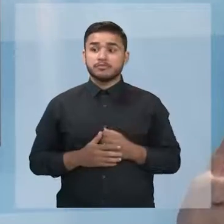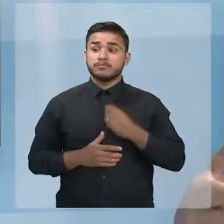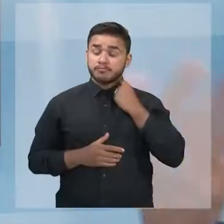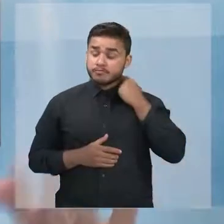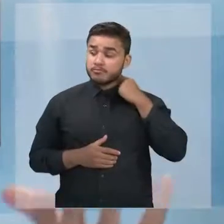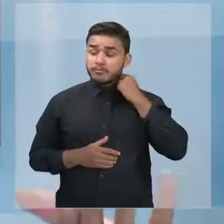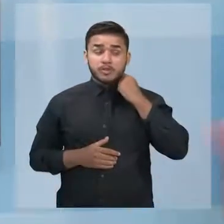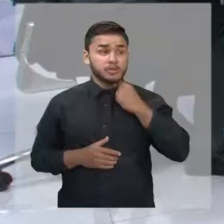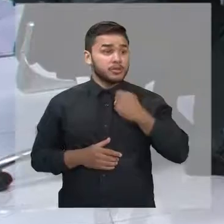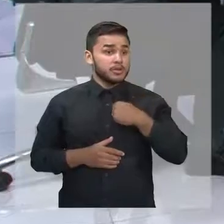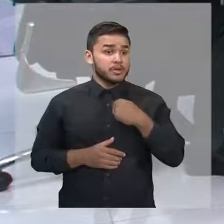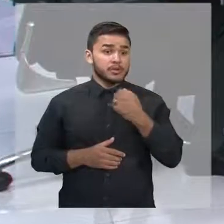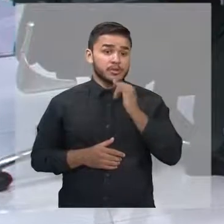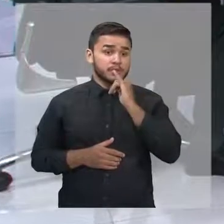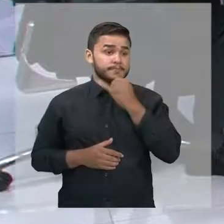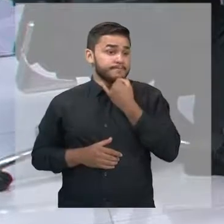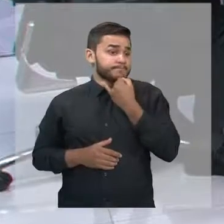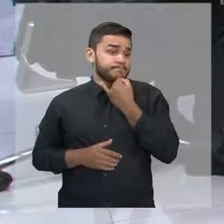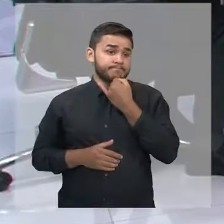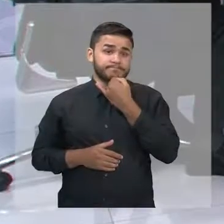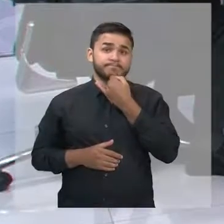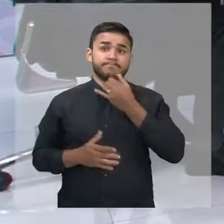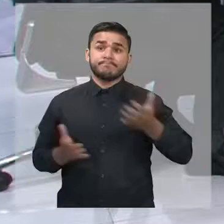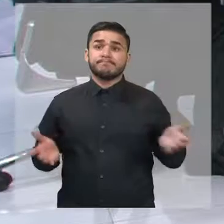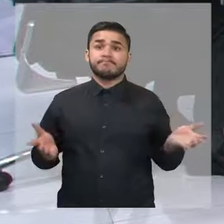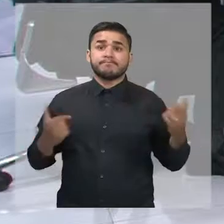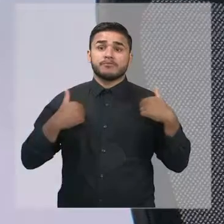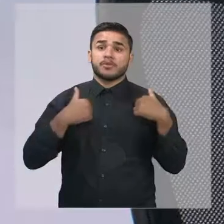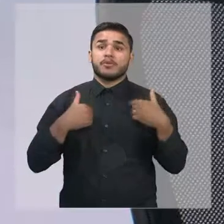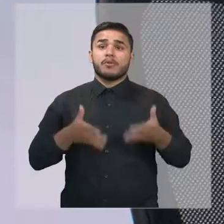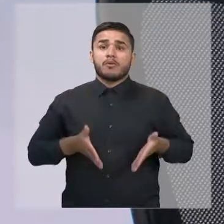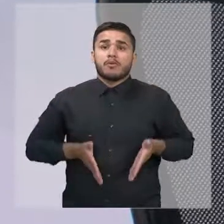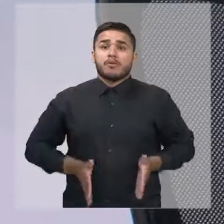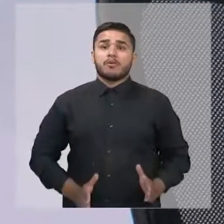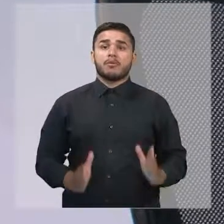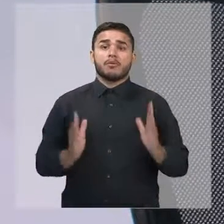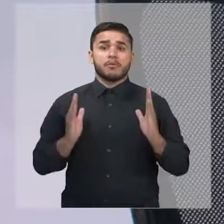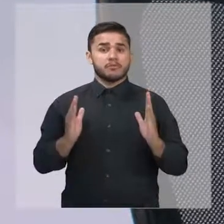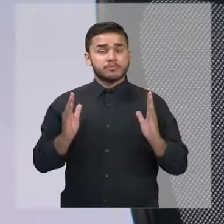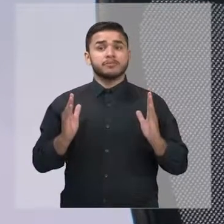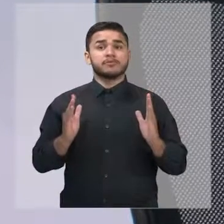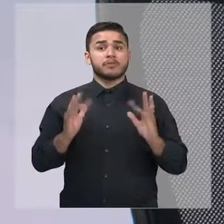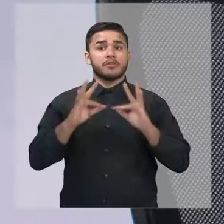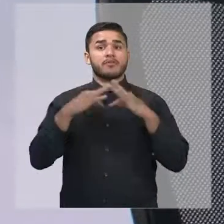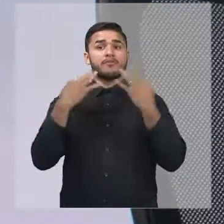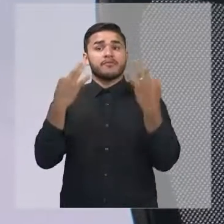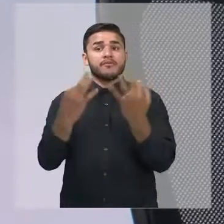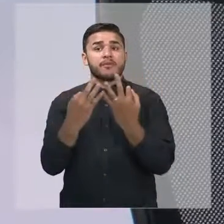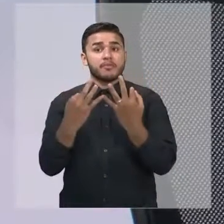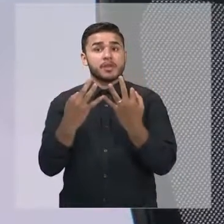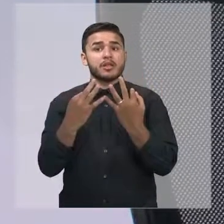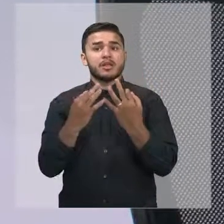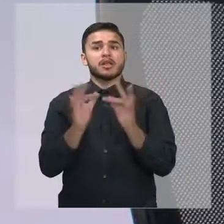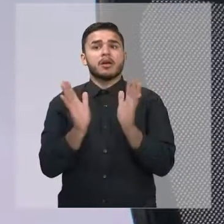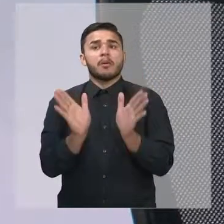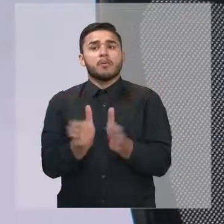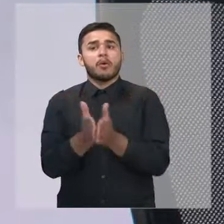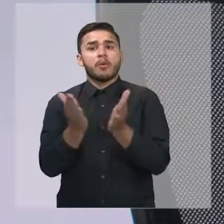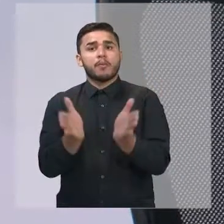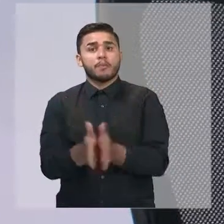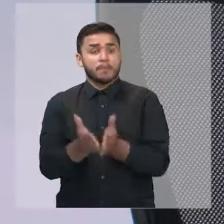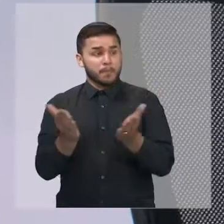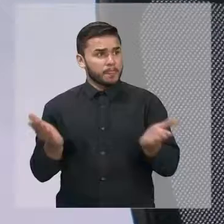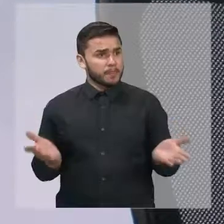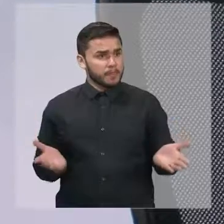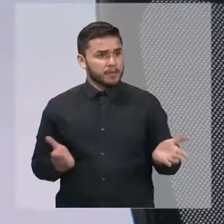Ou seja, ele lamenta não ser pobre. Olha que contradição diante de tudo que ele expõe para justificar por que esse salário é